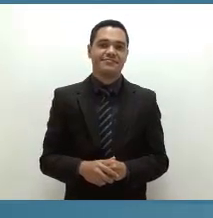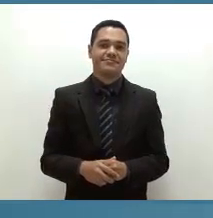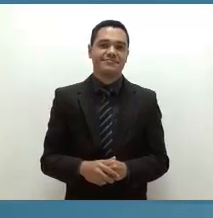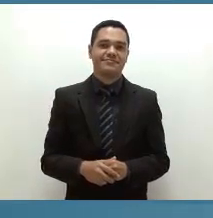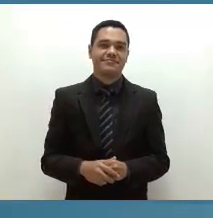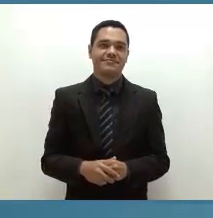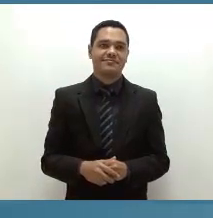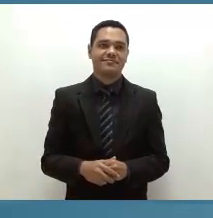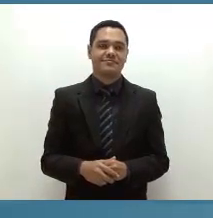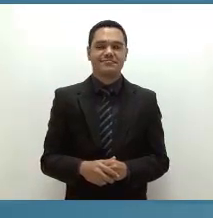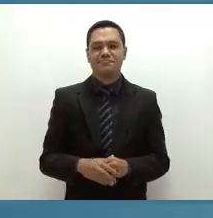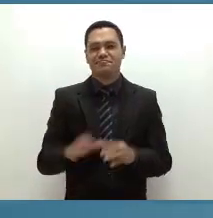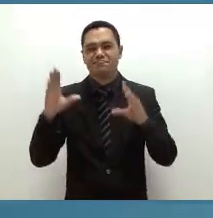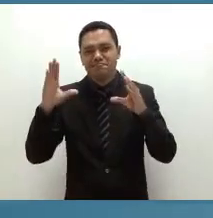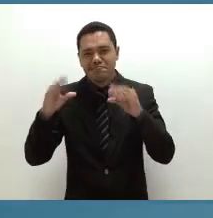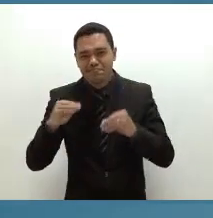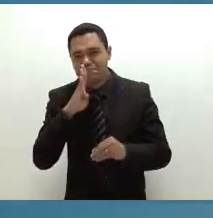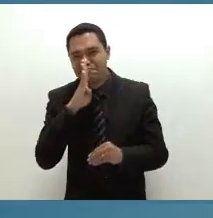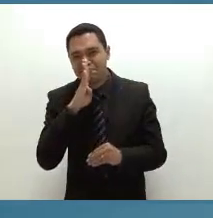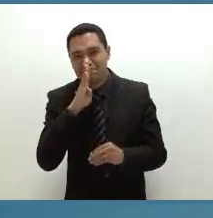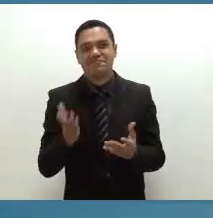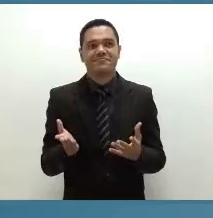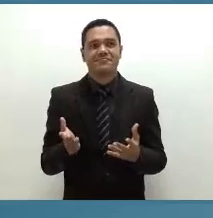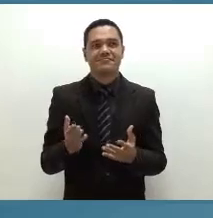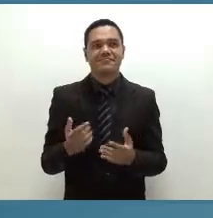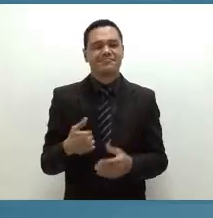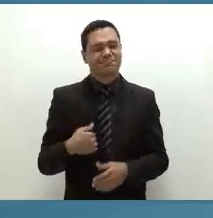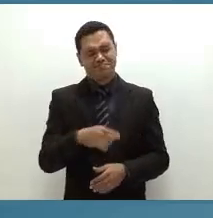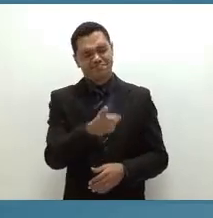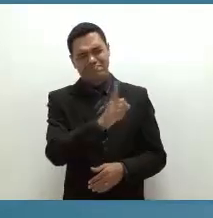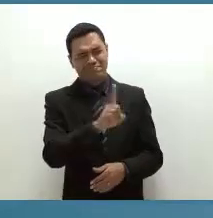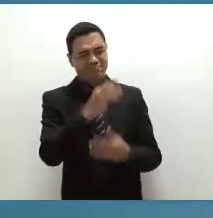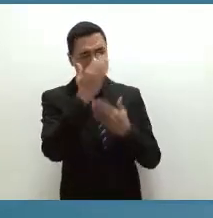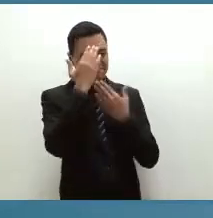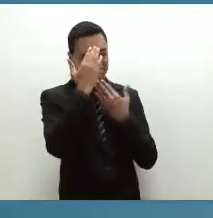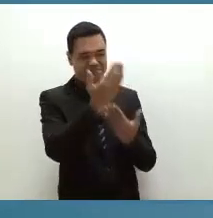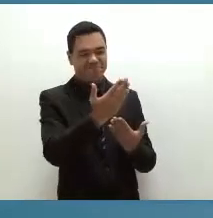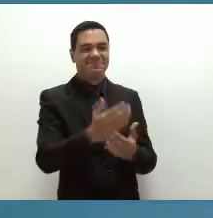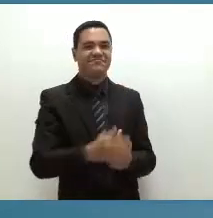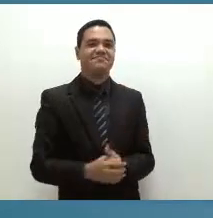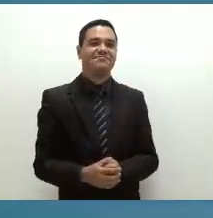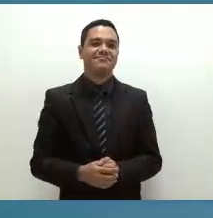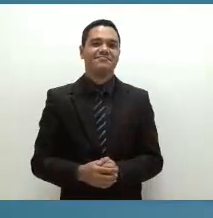A senhora está muda, desembargadora Gleide. Não, Excelência. Obrigada.